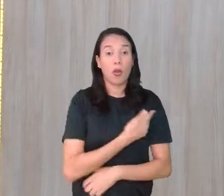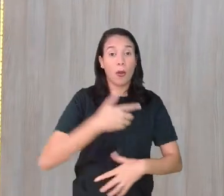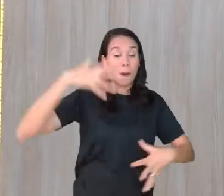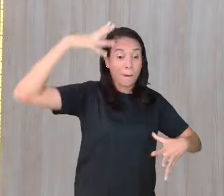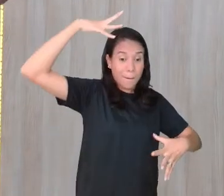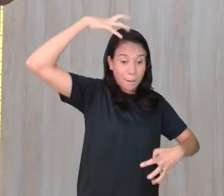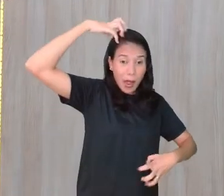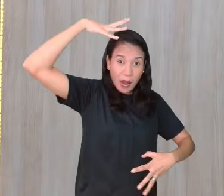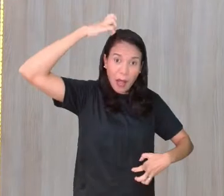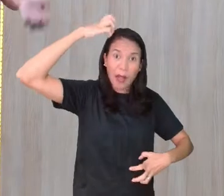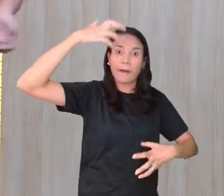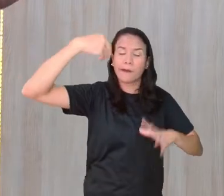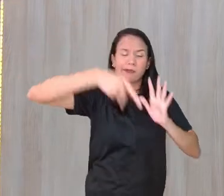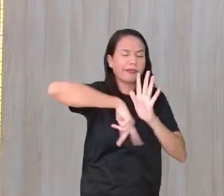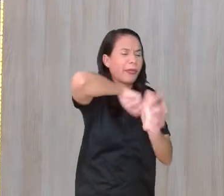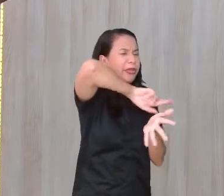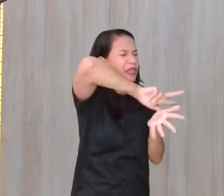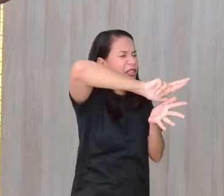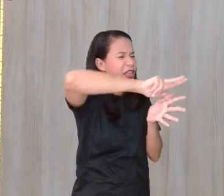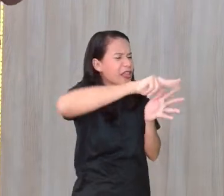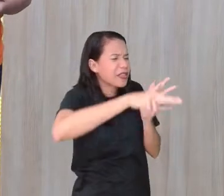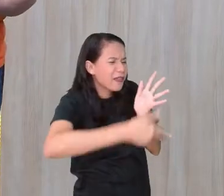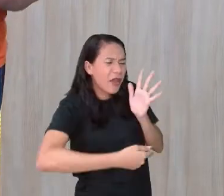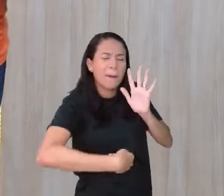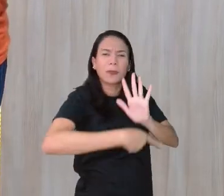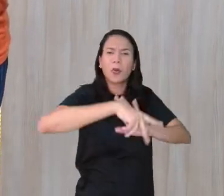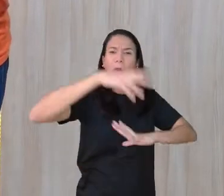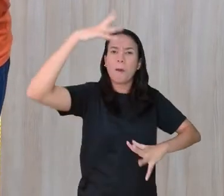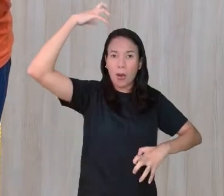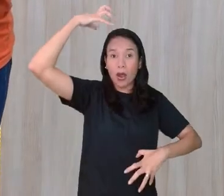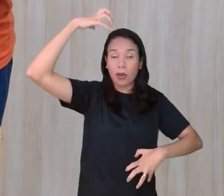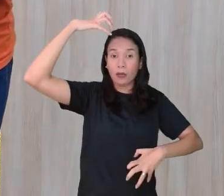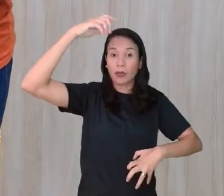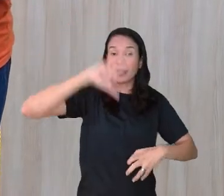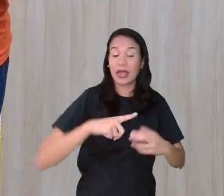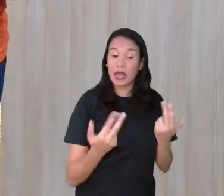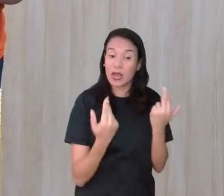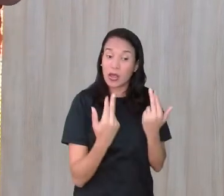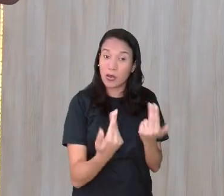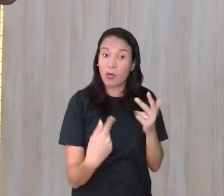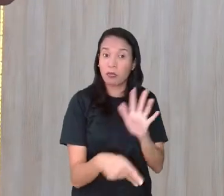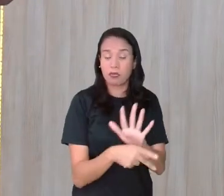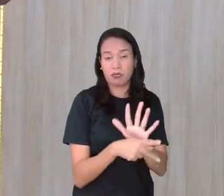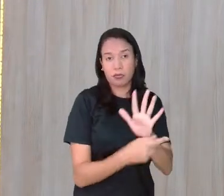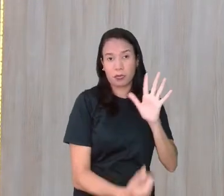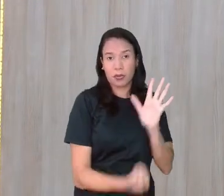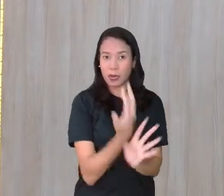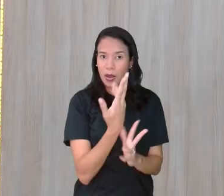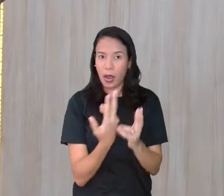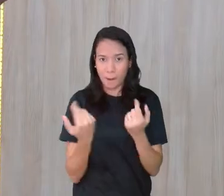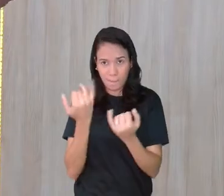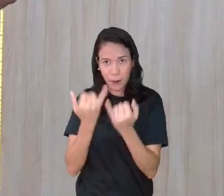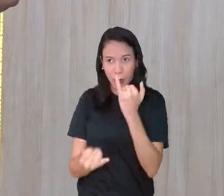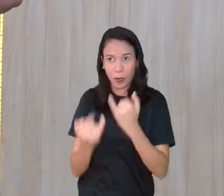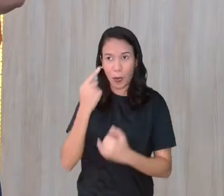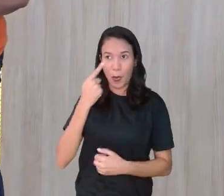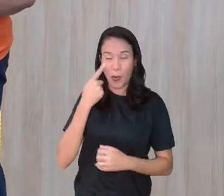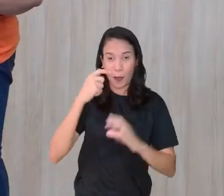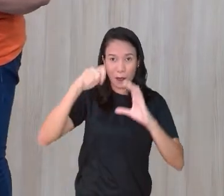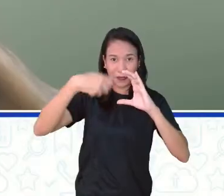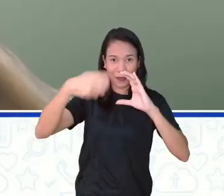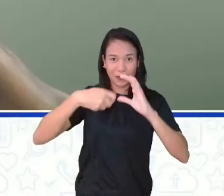macacos, orangotangos, chimpanzés, micos, saguins, tivemos o mesmo ancestral em comum. Vejam esse vídeo.